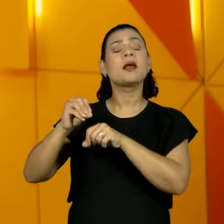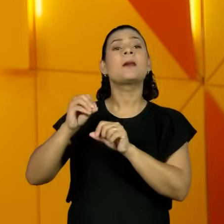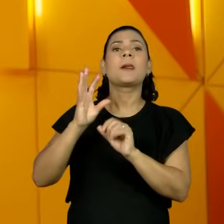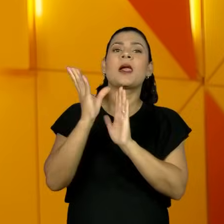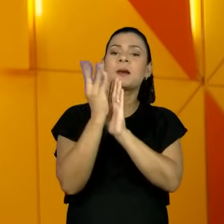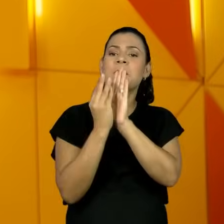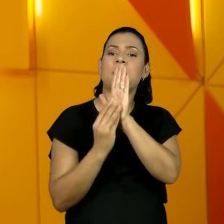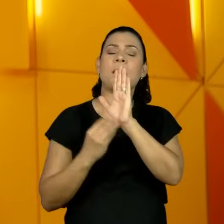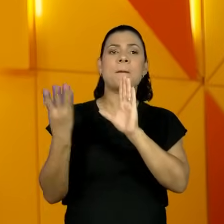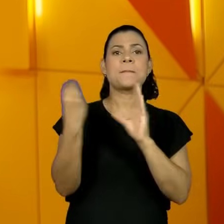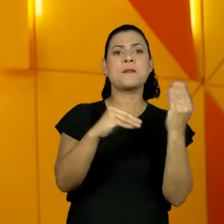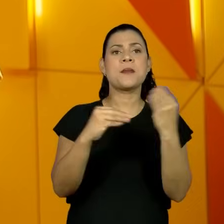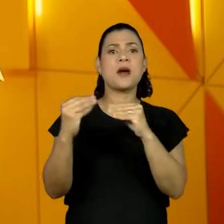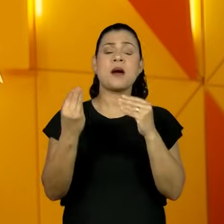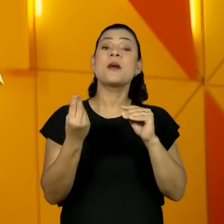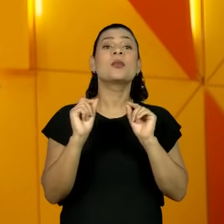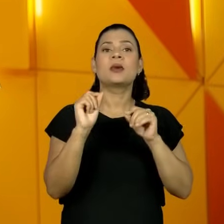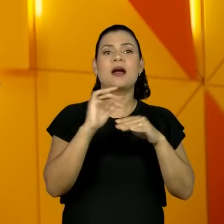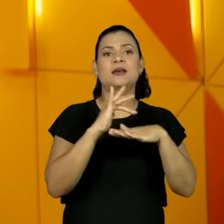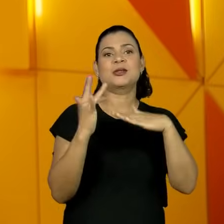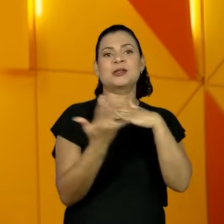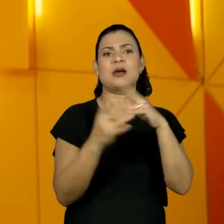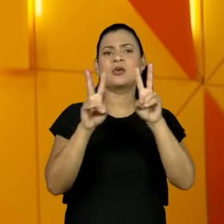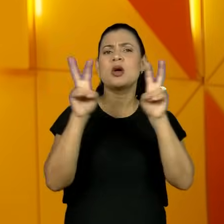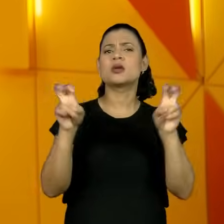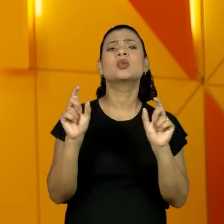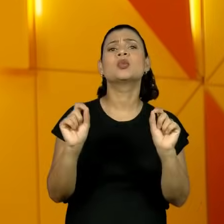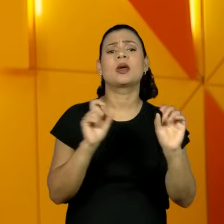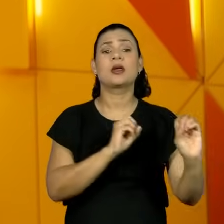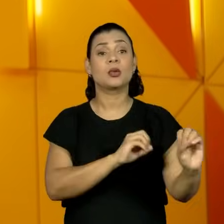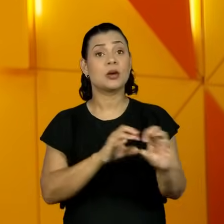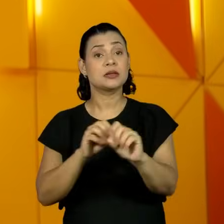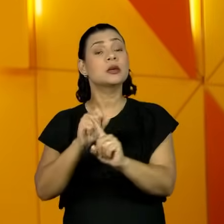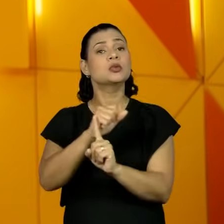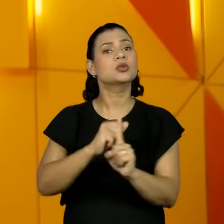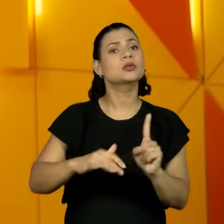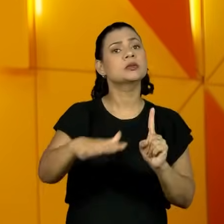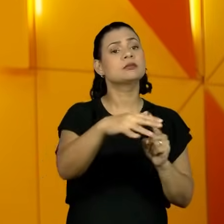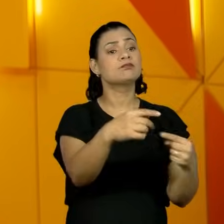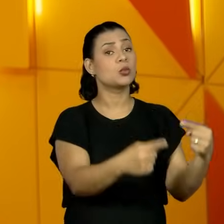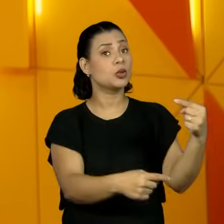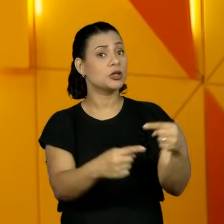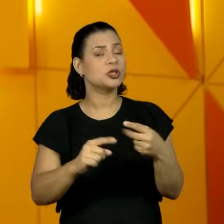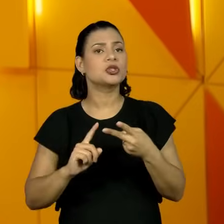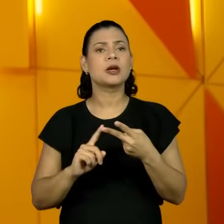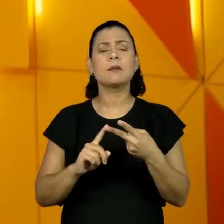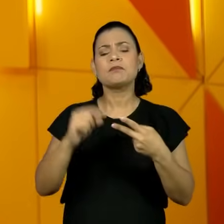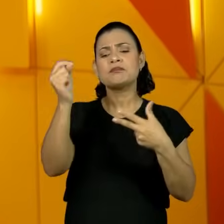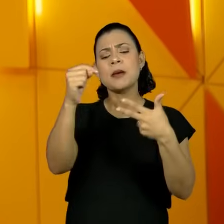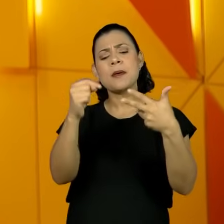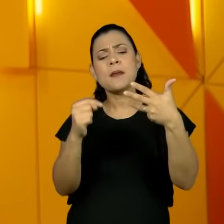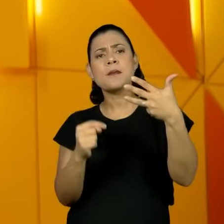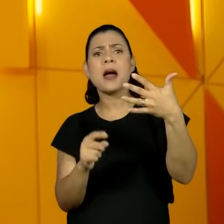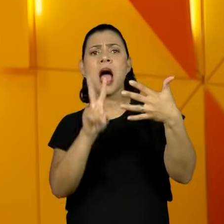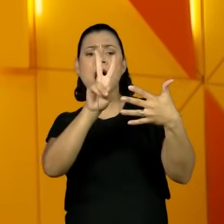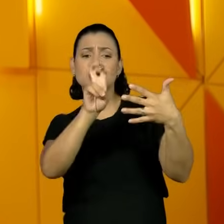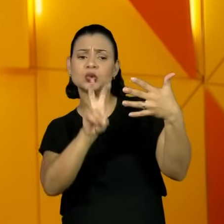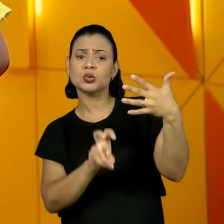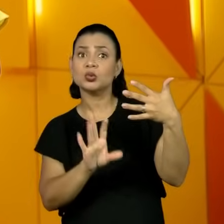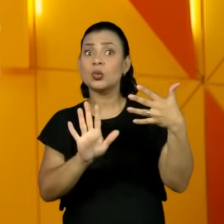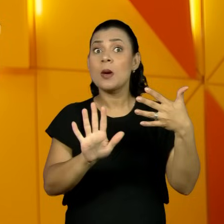nas redes sociais sobre assuntos como educação, sociologia e política, só que de uma